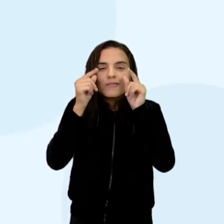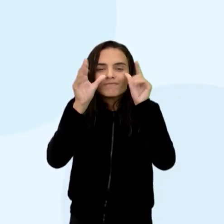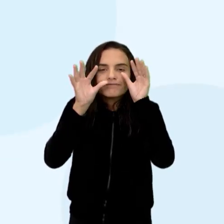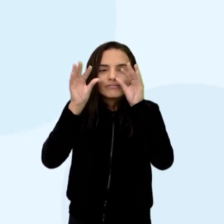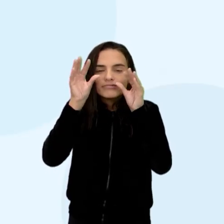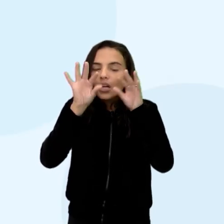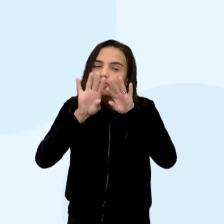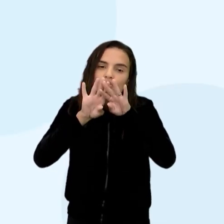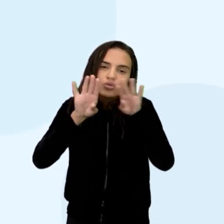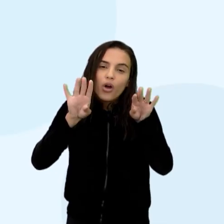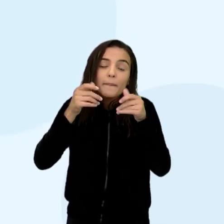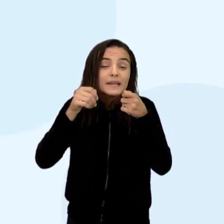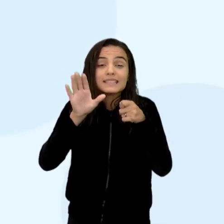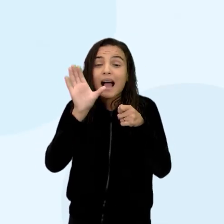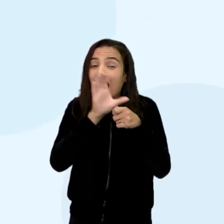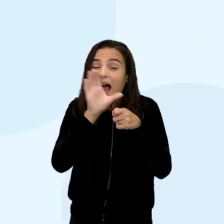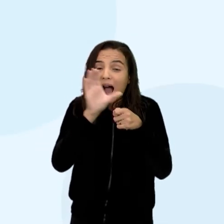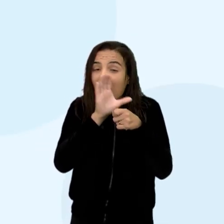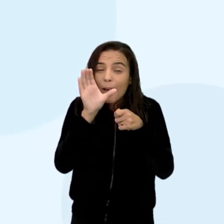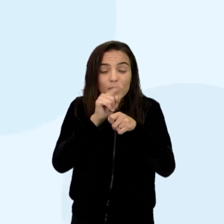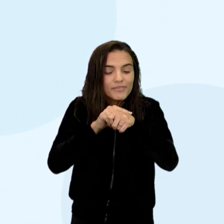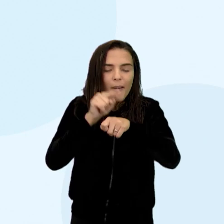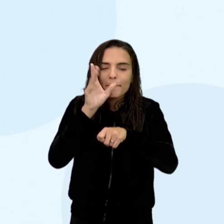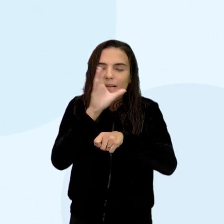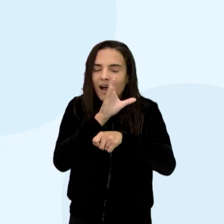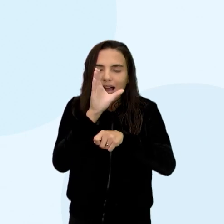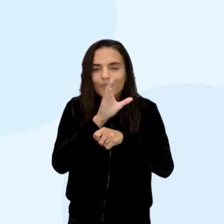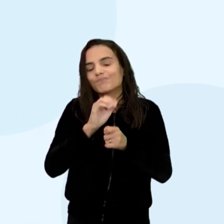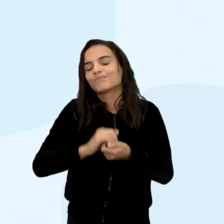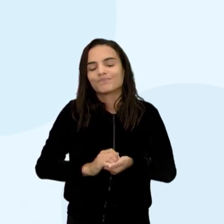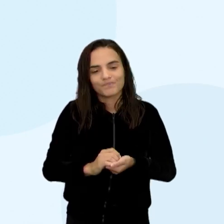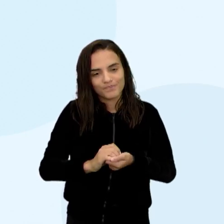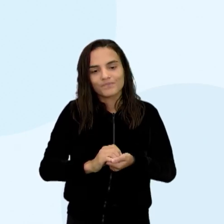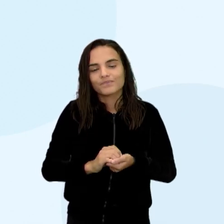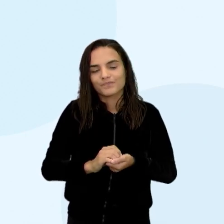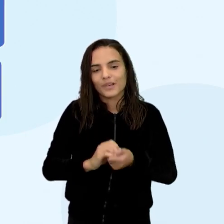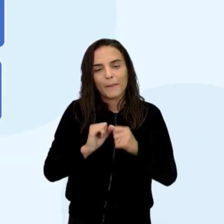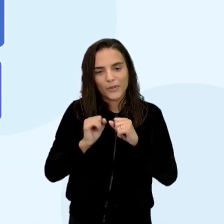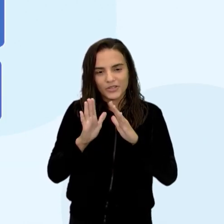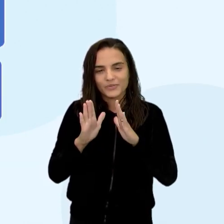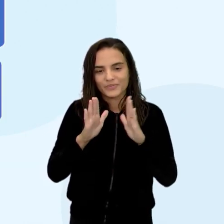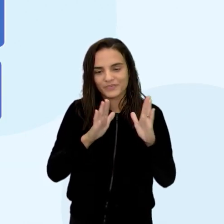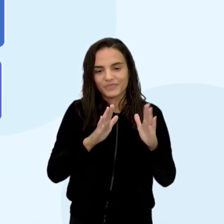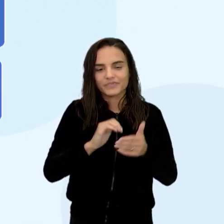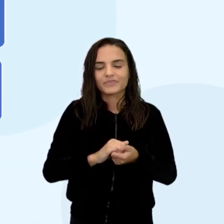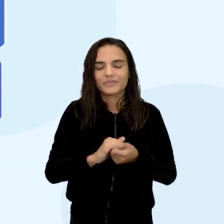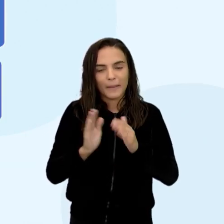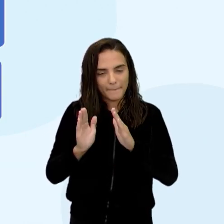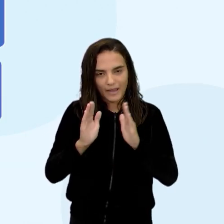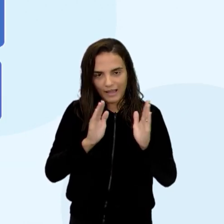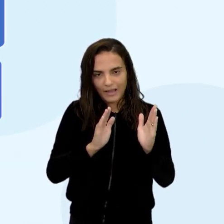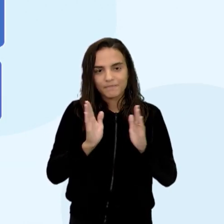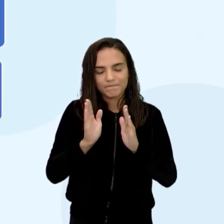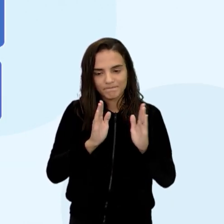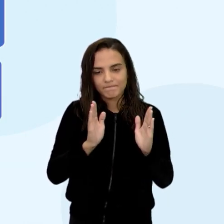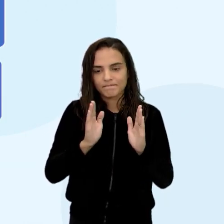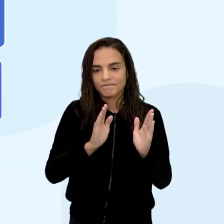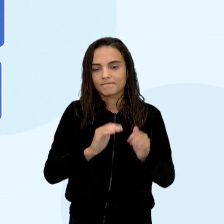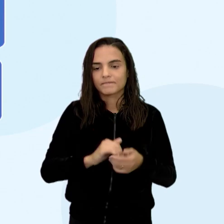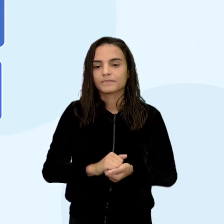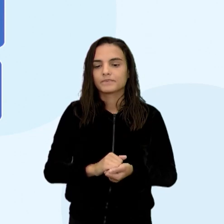que ser muito rápido, muito rápido. Atendimento domiciliar, pode passar. Pode passar, pode